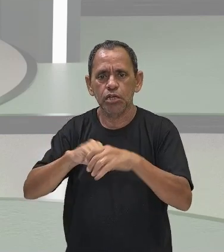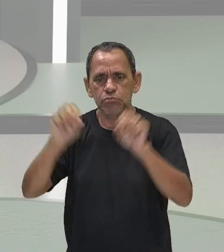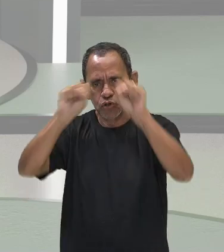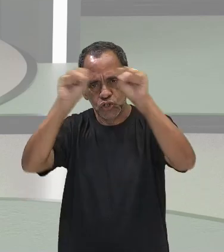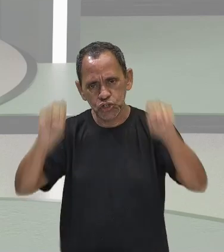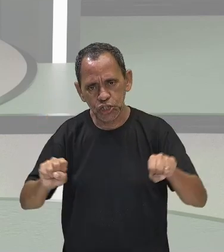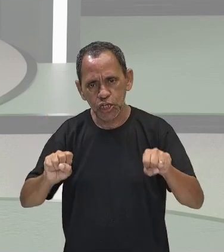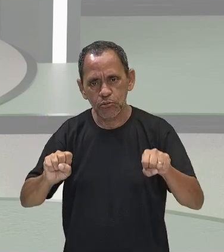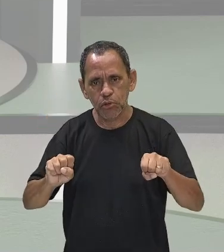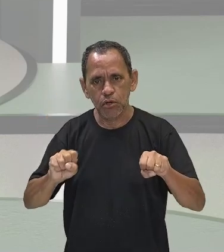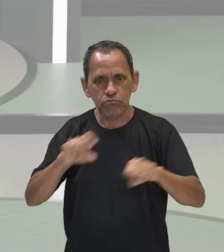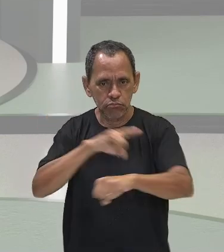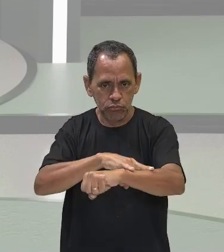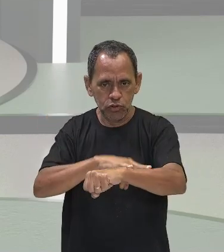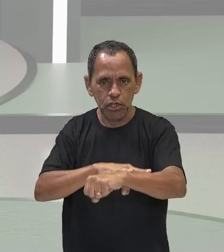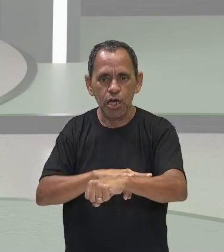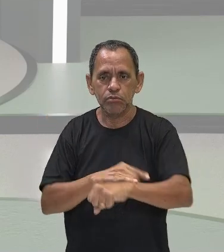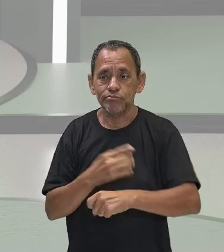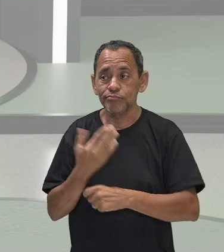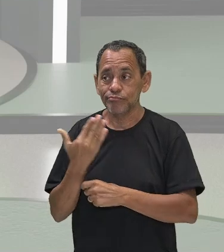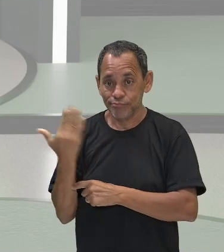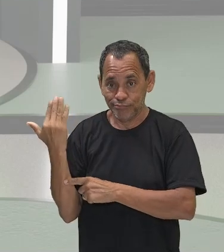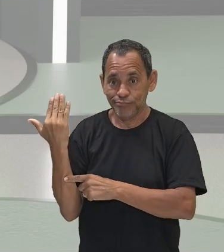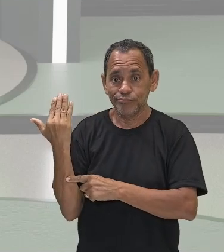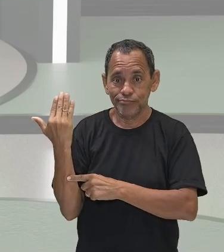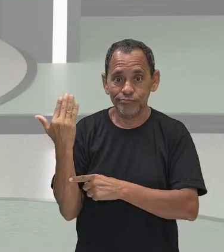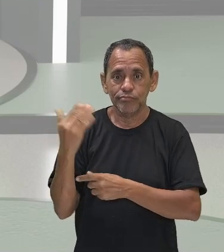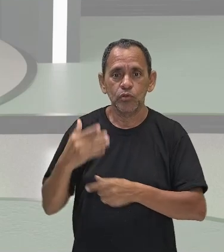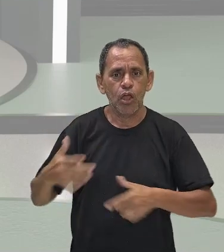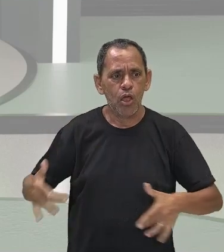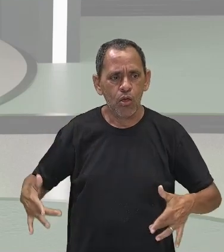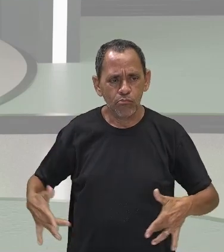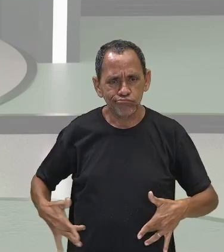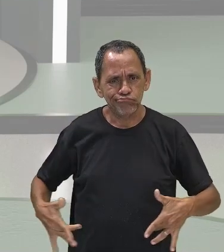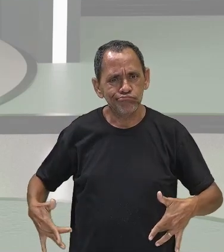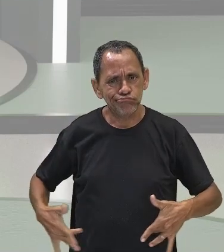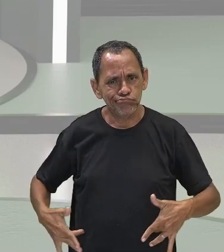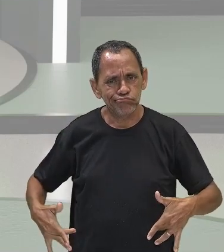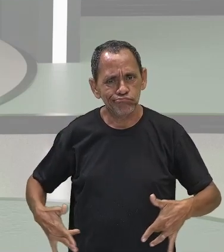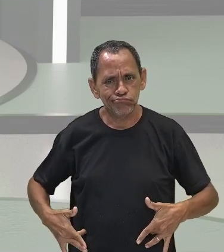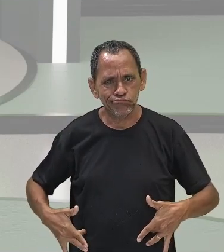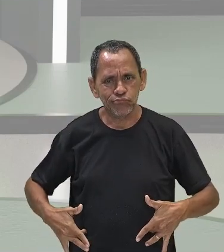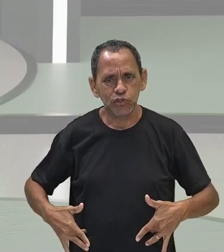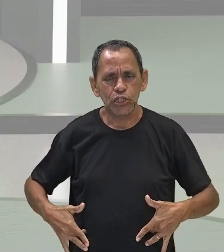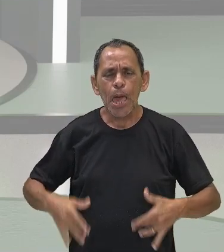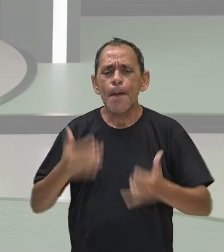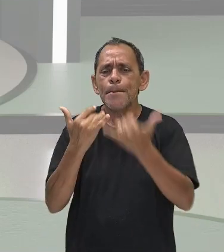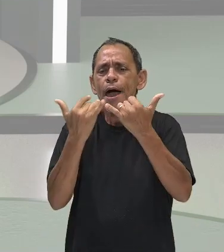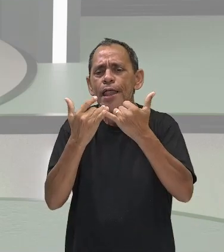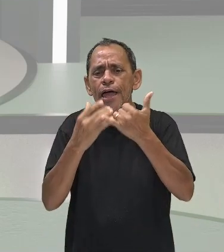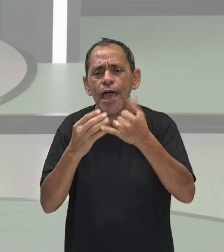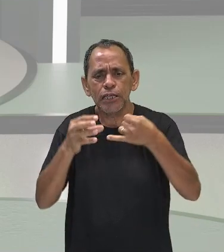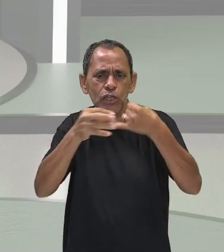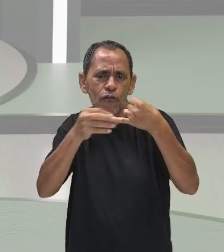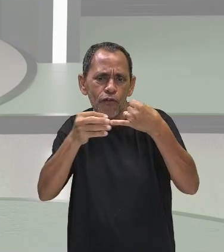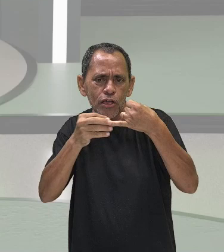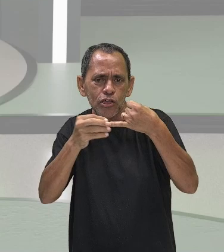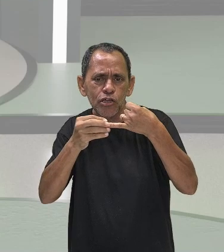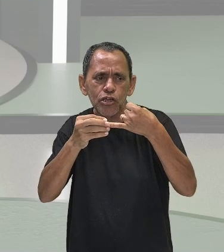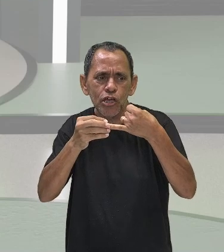nessa animação. Nós temos aqui os rins, que são esses dois feijõezinhos, as